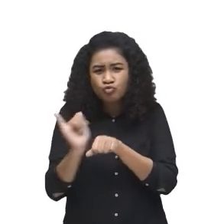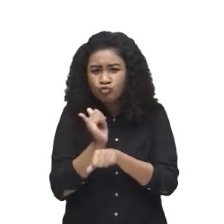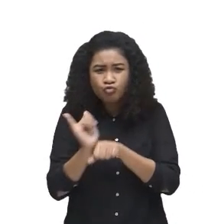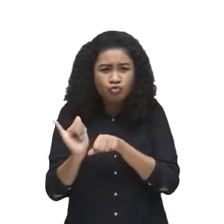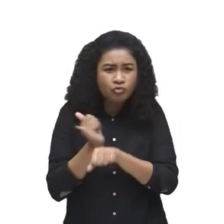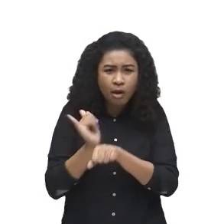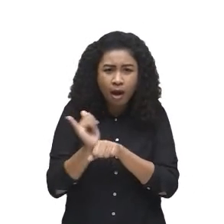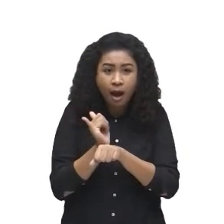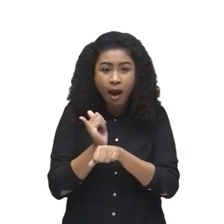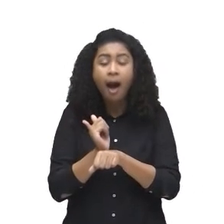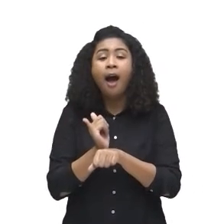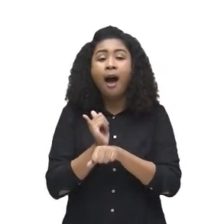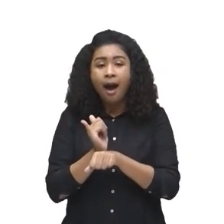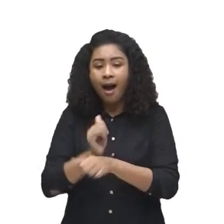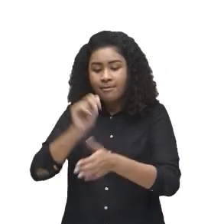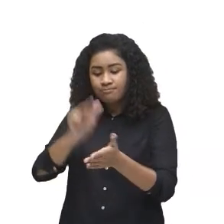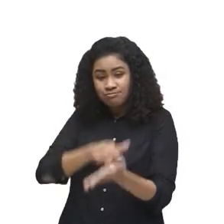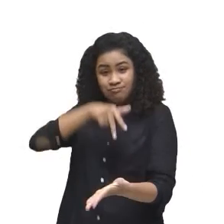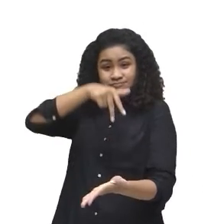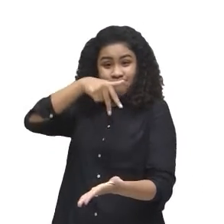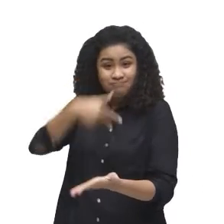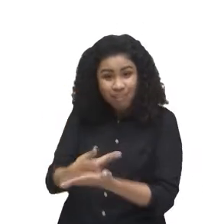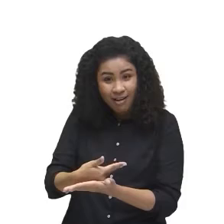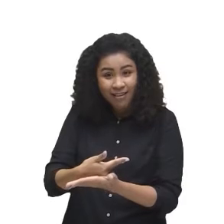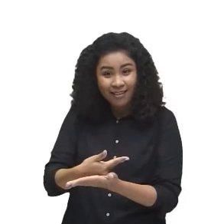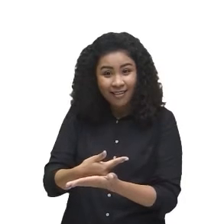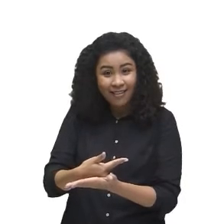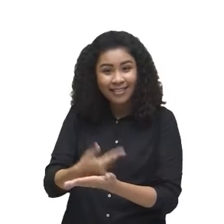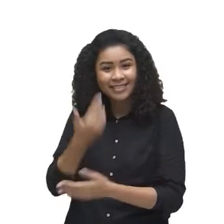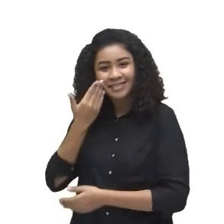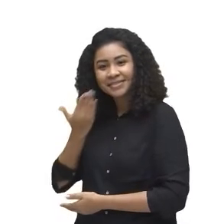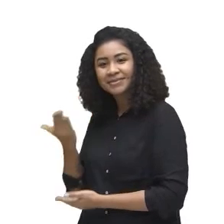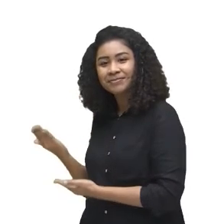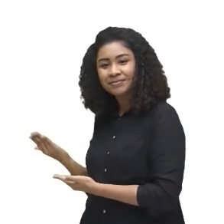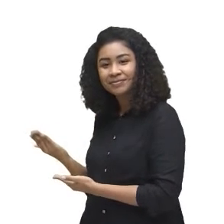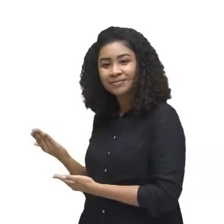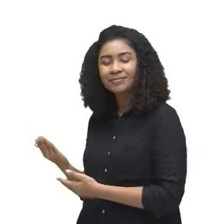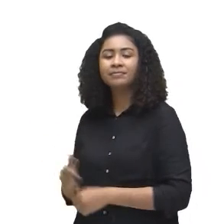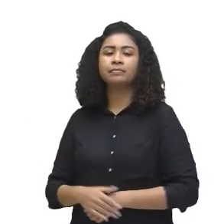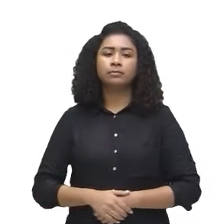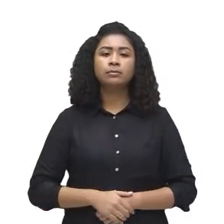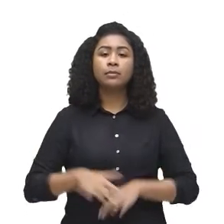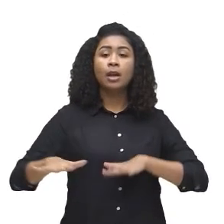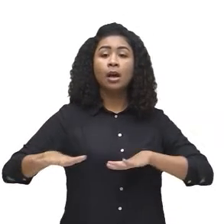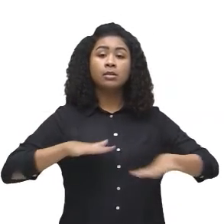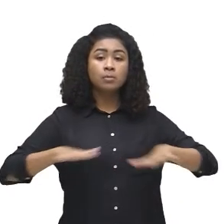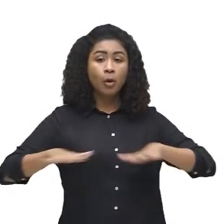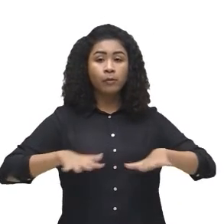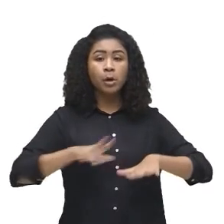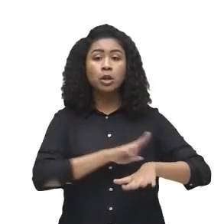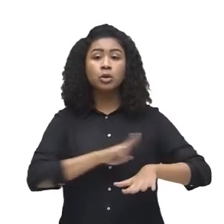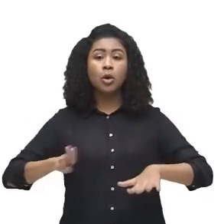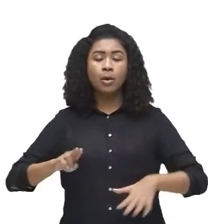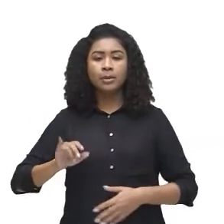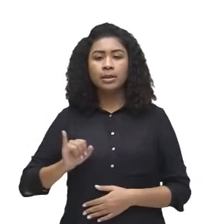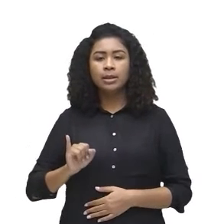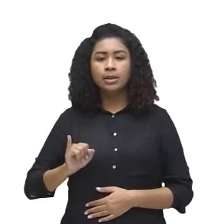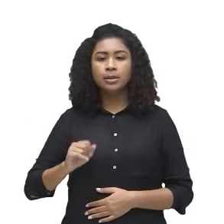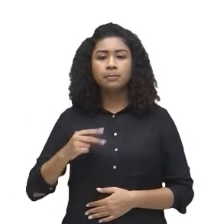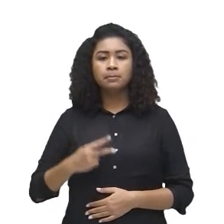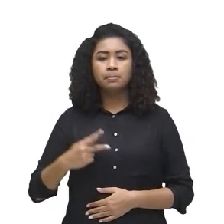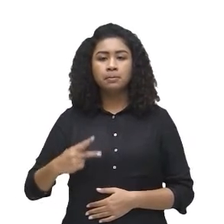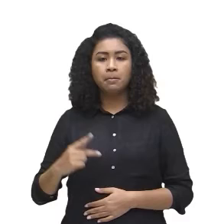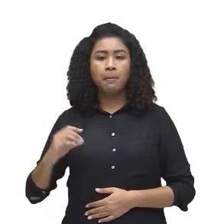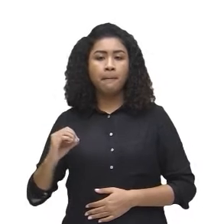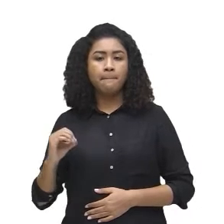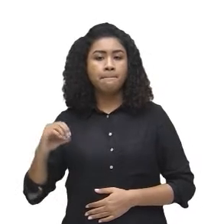que derruba o adversário com as costas cheias no chão. E aí esse movimento é chamado de ippon. E aí ele